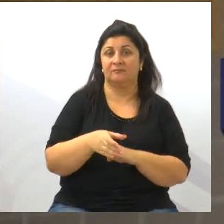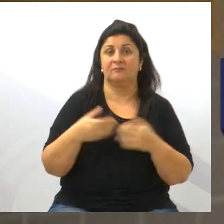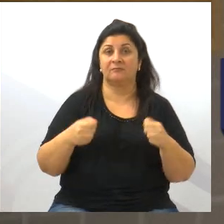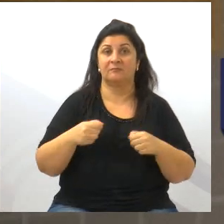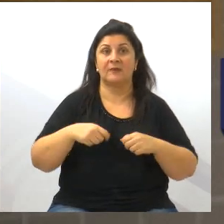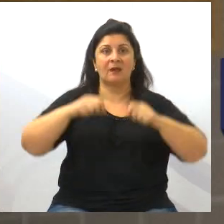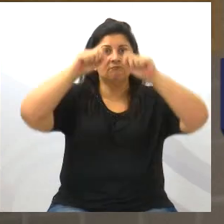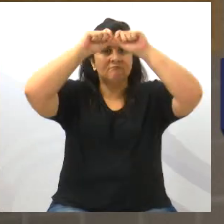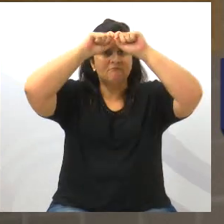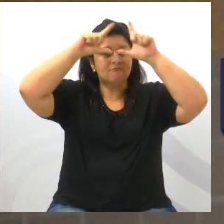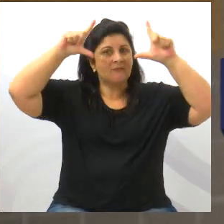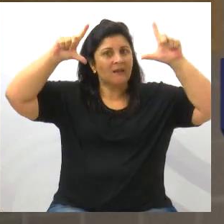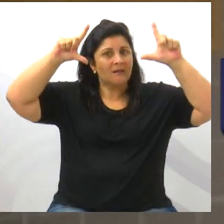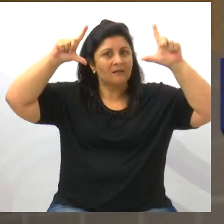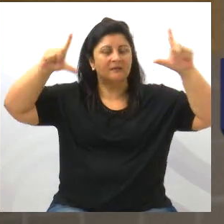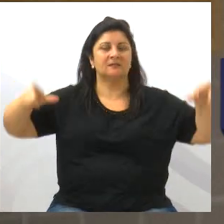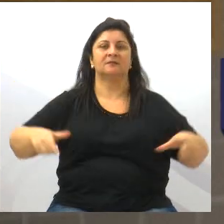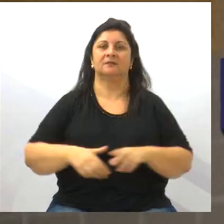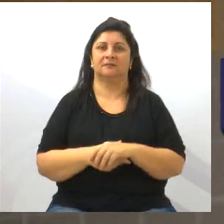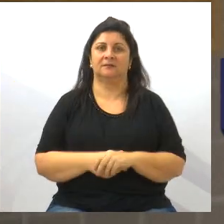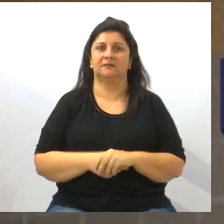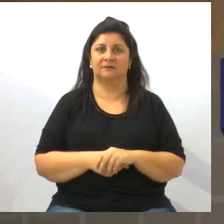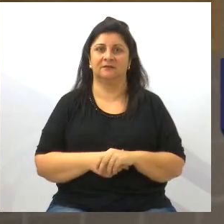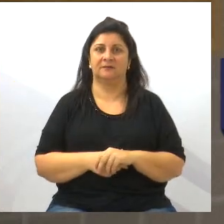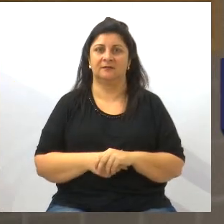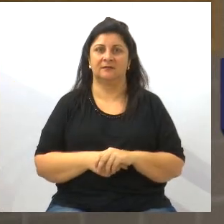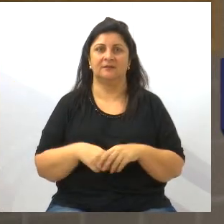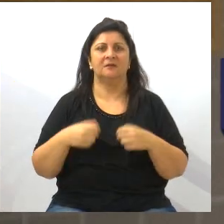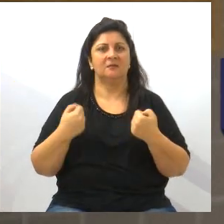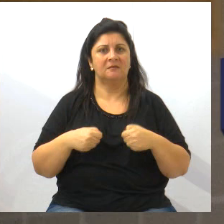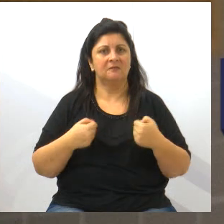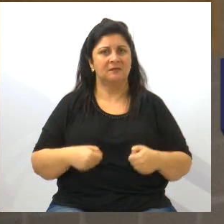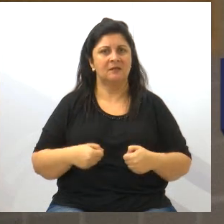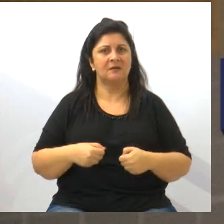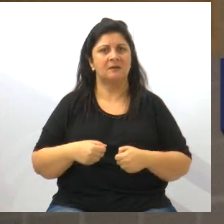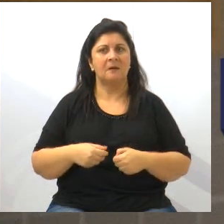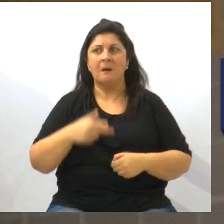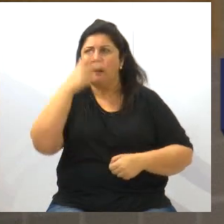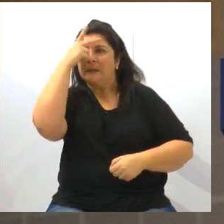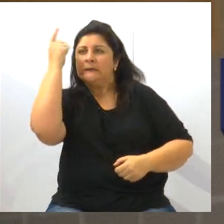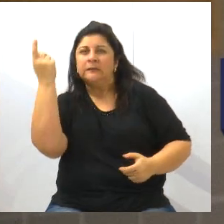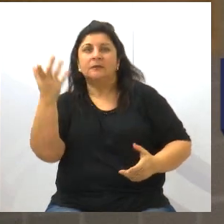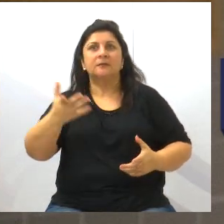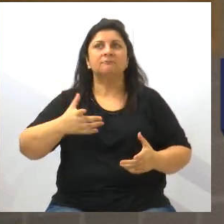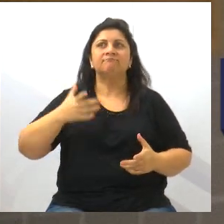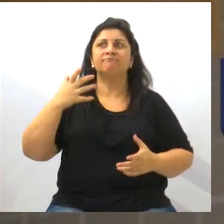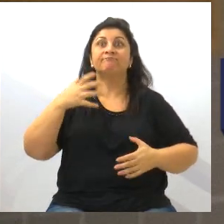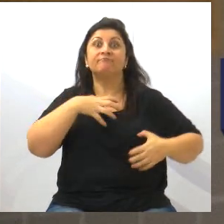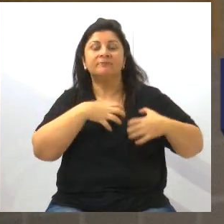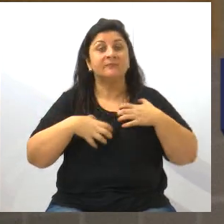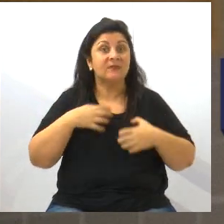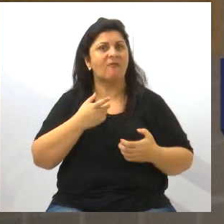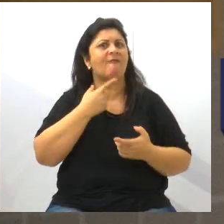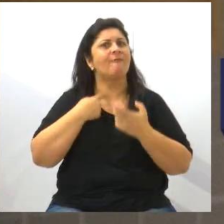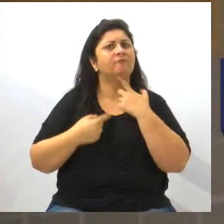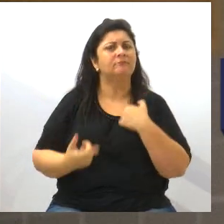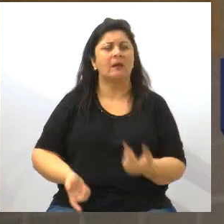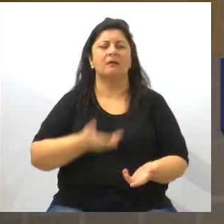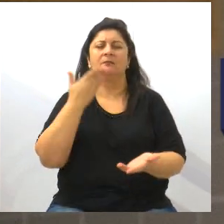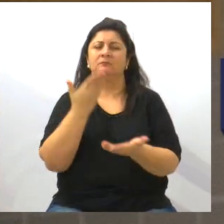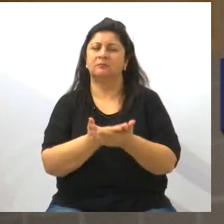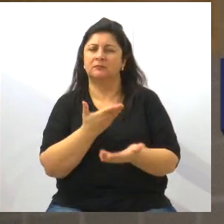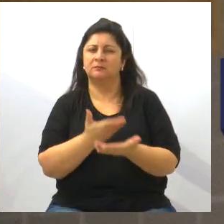mente aberta, ele precisa ser uma pessoa inquieta, uma pessoa que consiga buscar